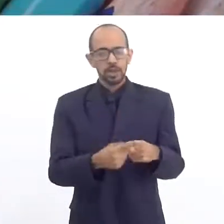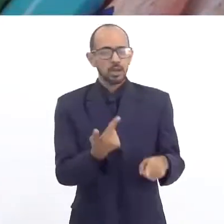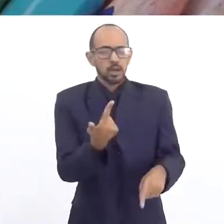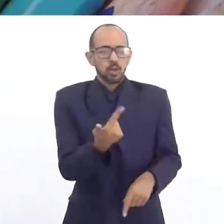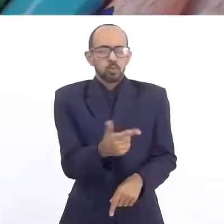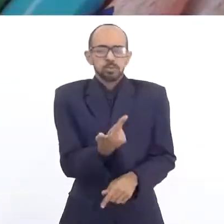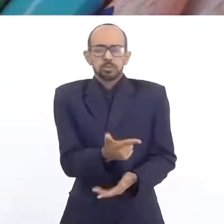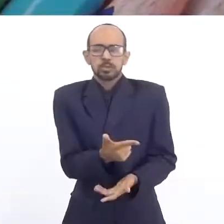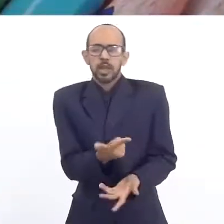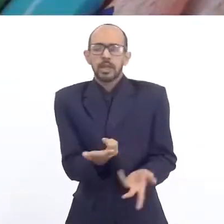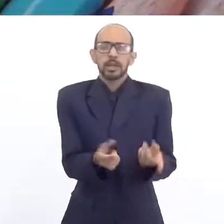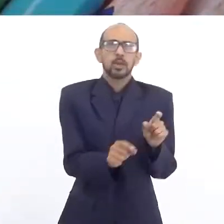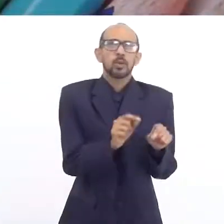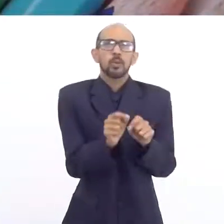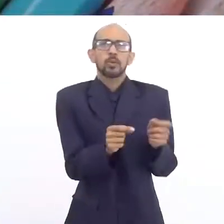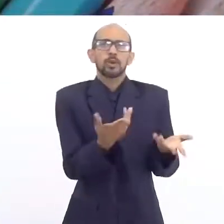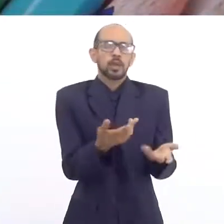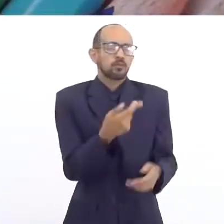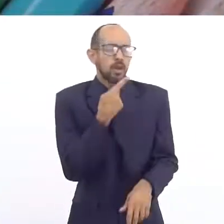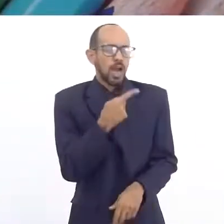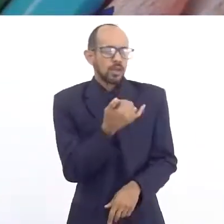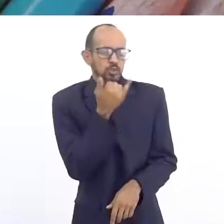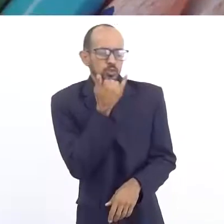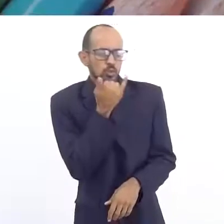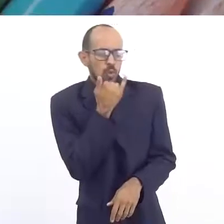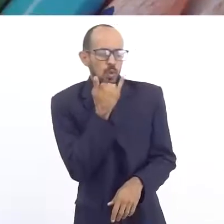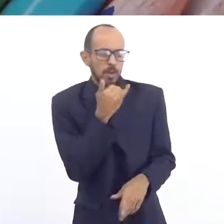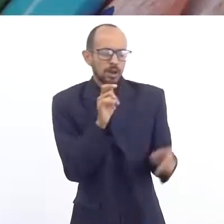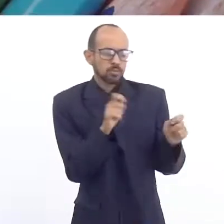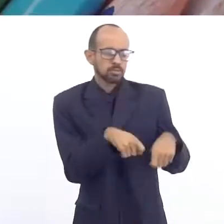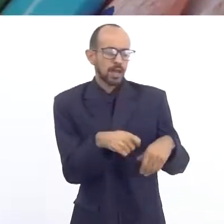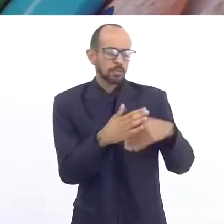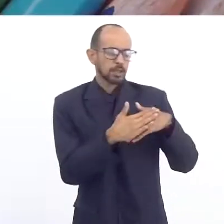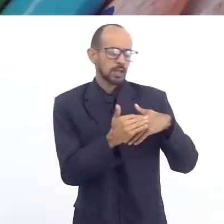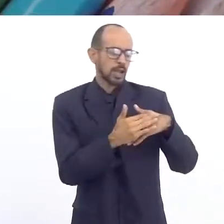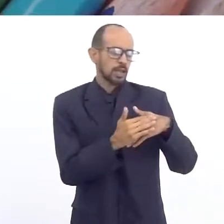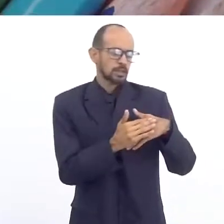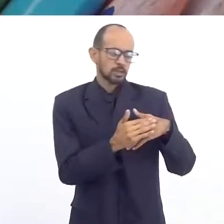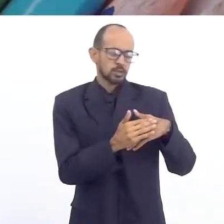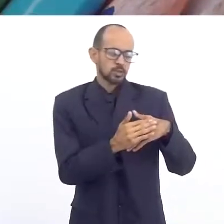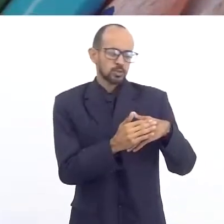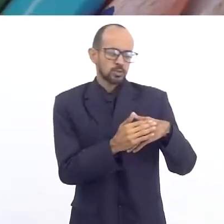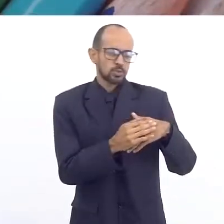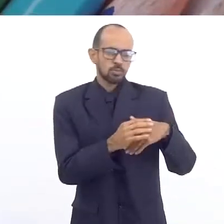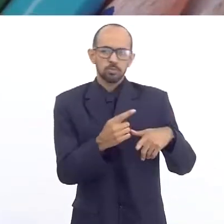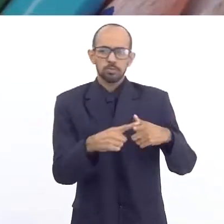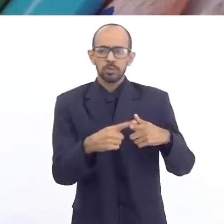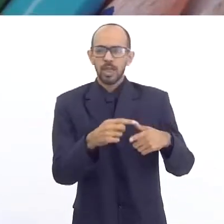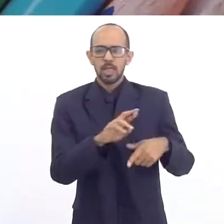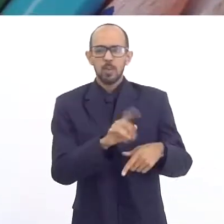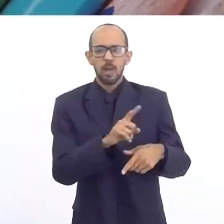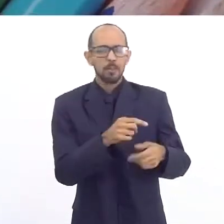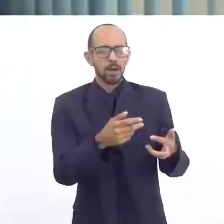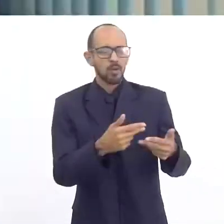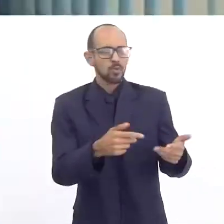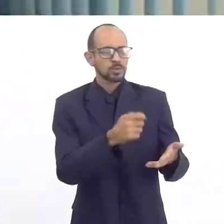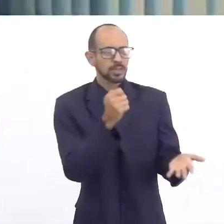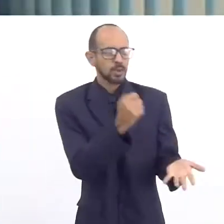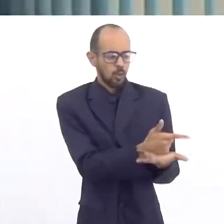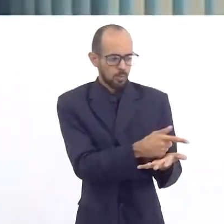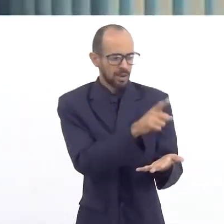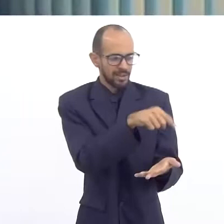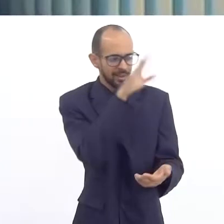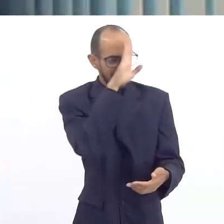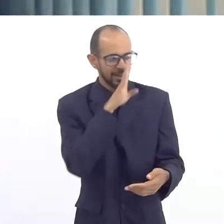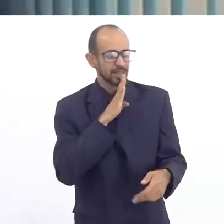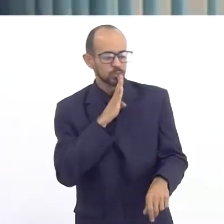porque não tem desculpa para faltar assim no sentido de, é algo que se compre, não é algo que se compra, é algo que se